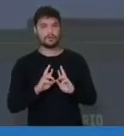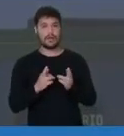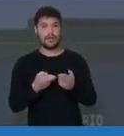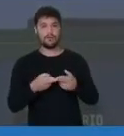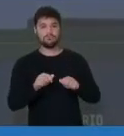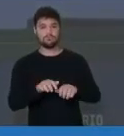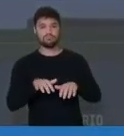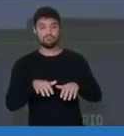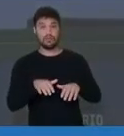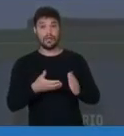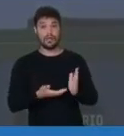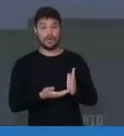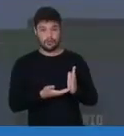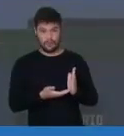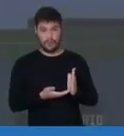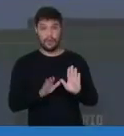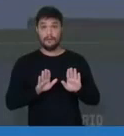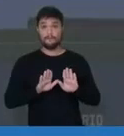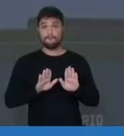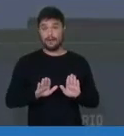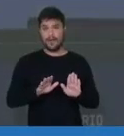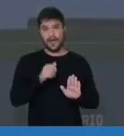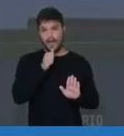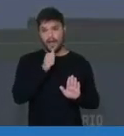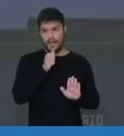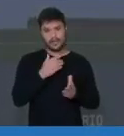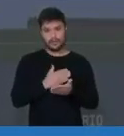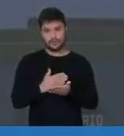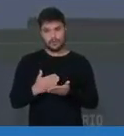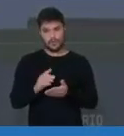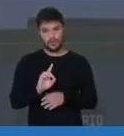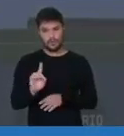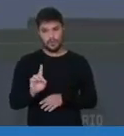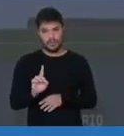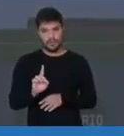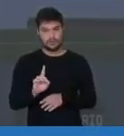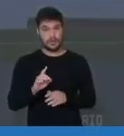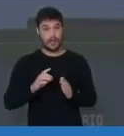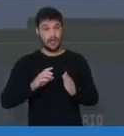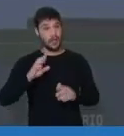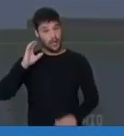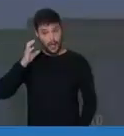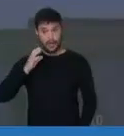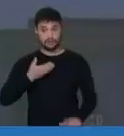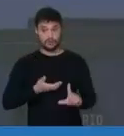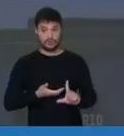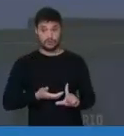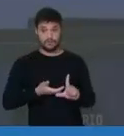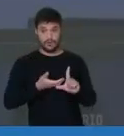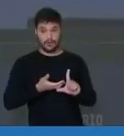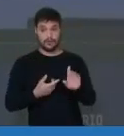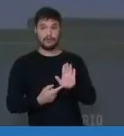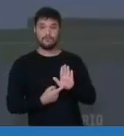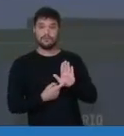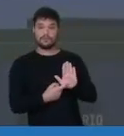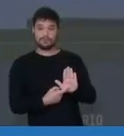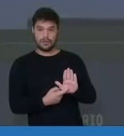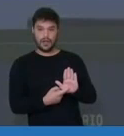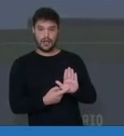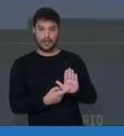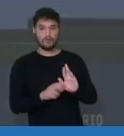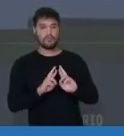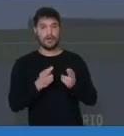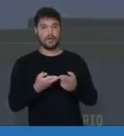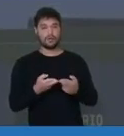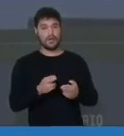dos Deputados, mas enquanto esta sessão não começa, Rádio Câmara e TV Câmara apresentam uma audiência